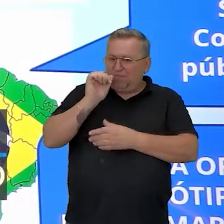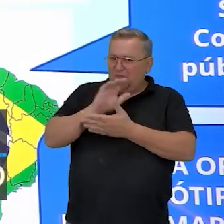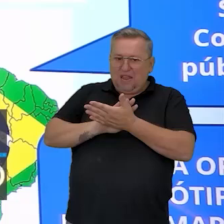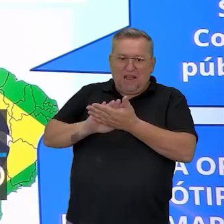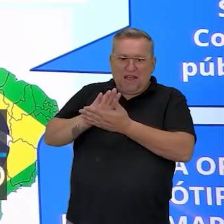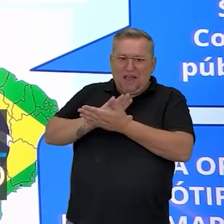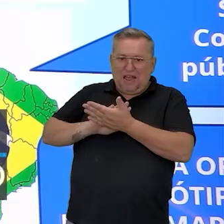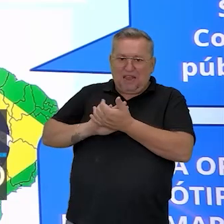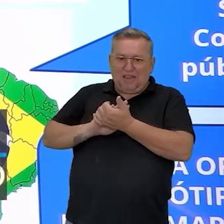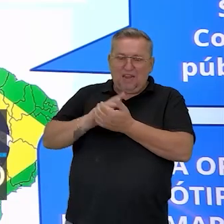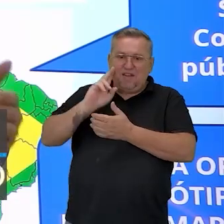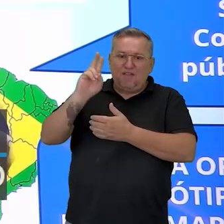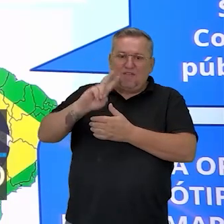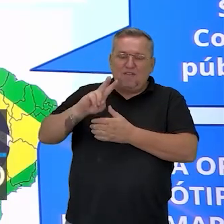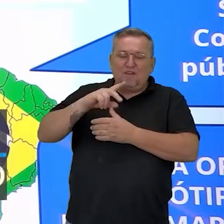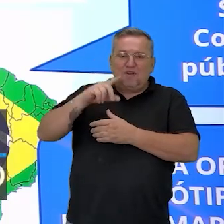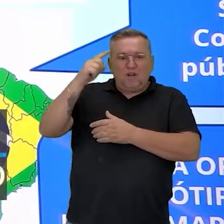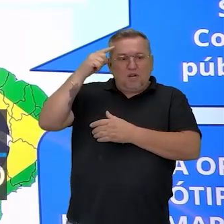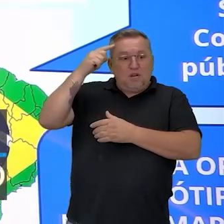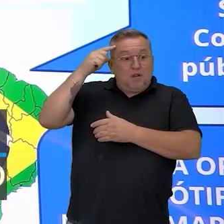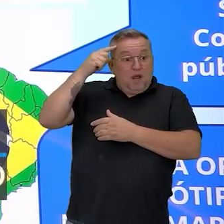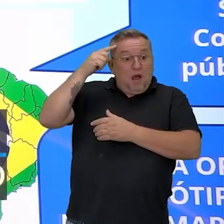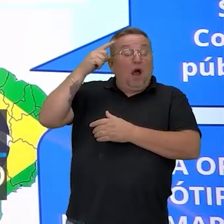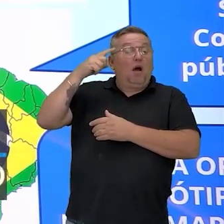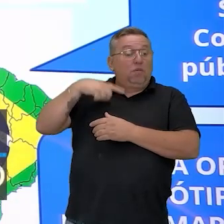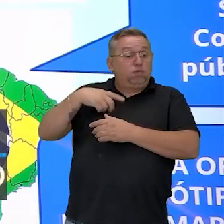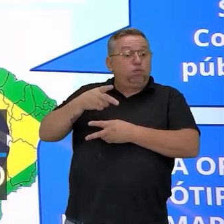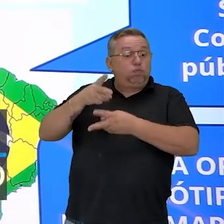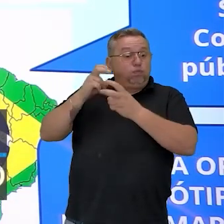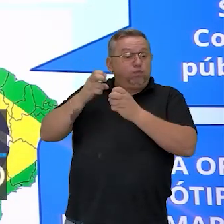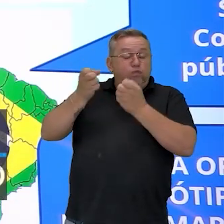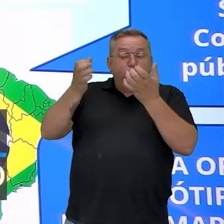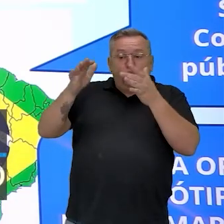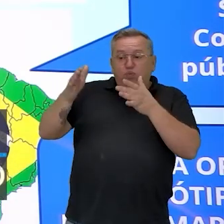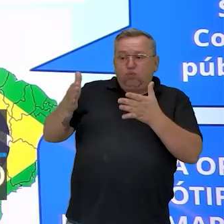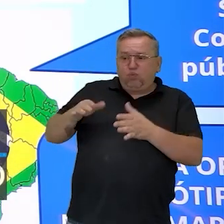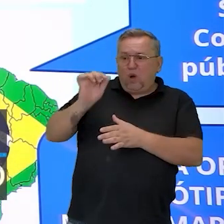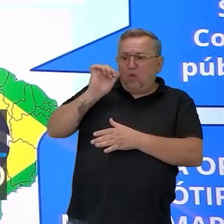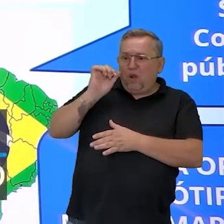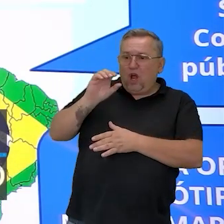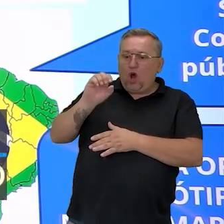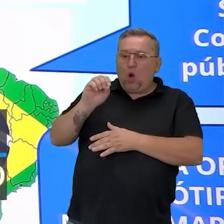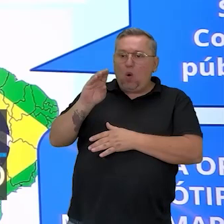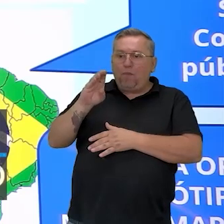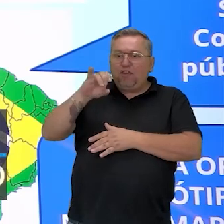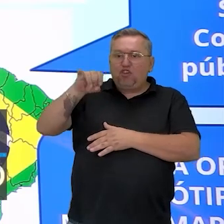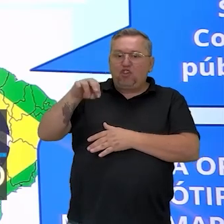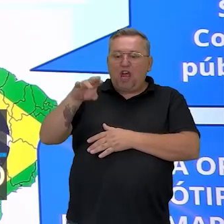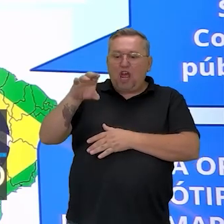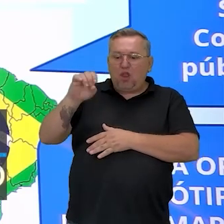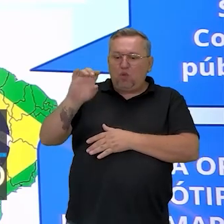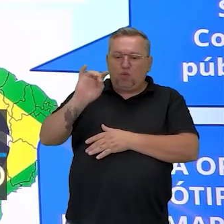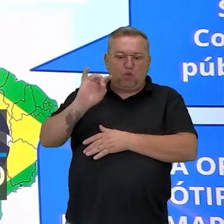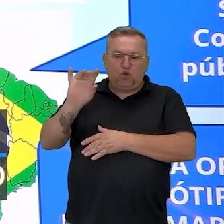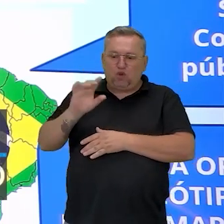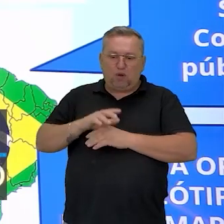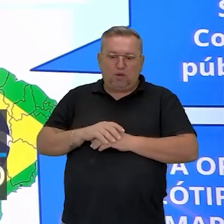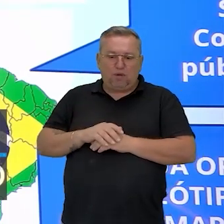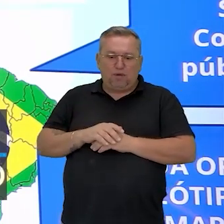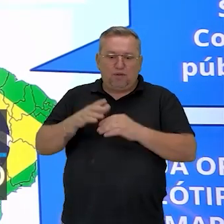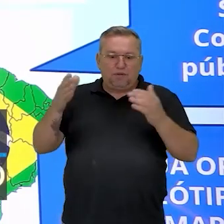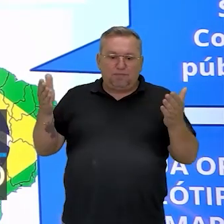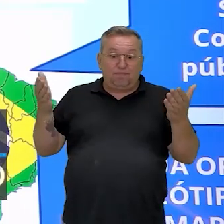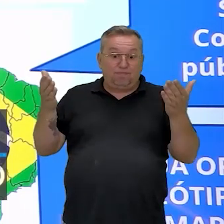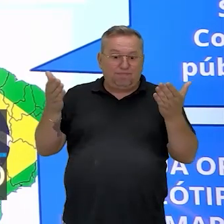a partir dessa construção hipersexualizada que se fazia da mulher, principalmente nos meios de comunicação.